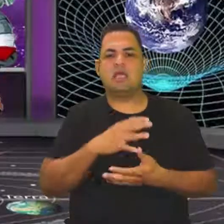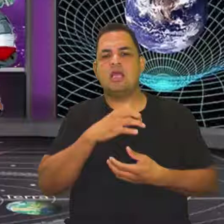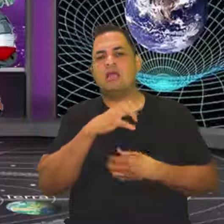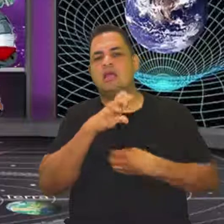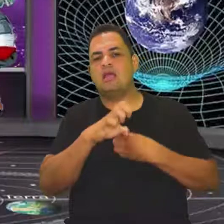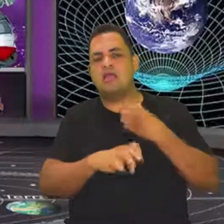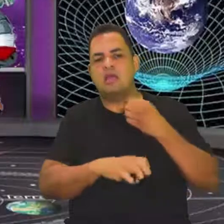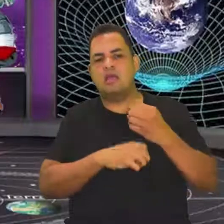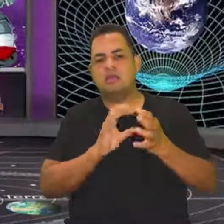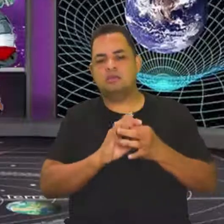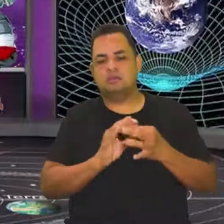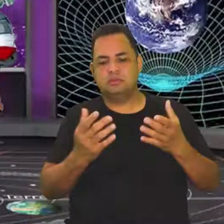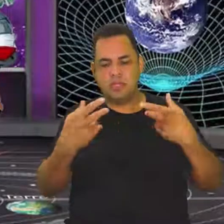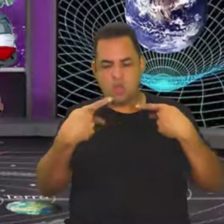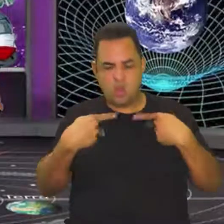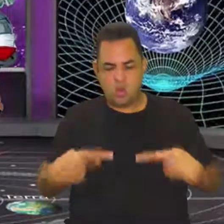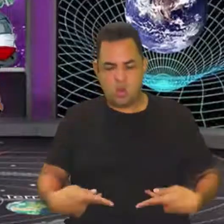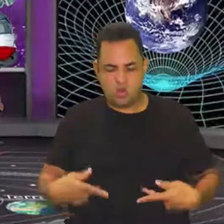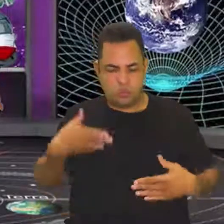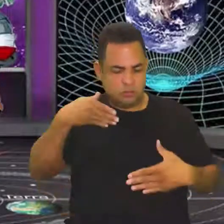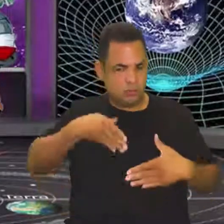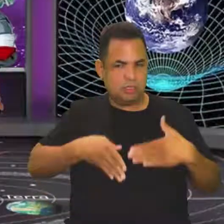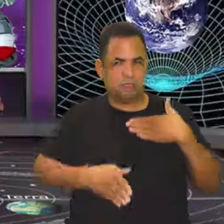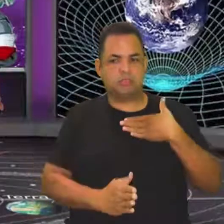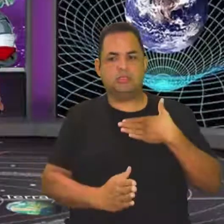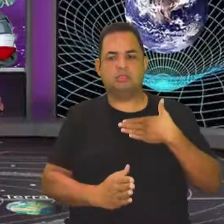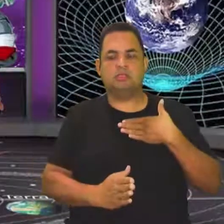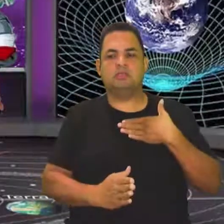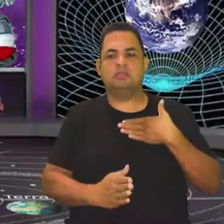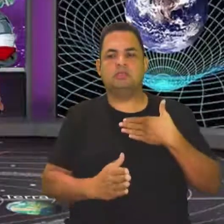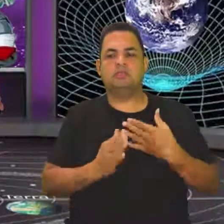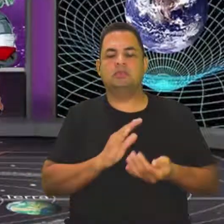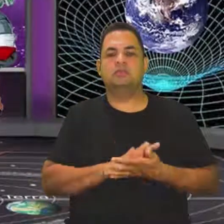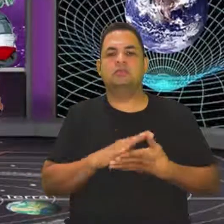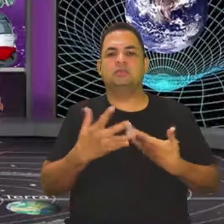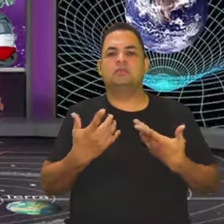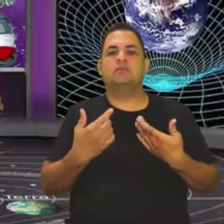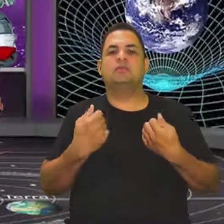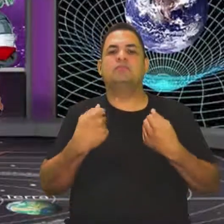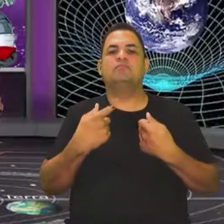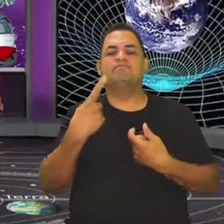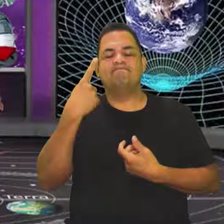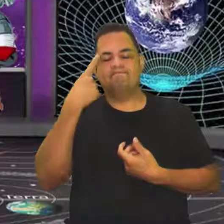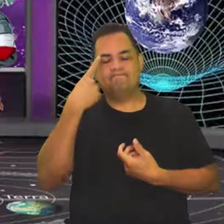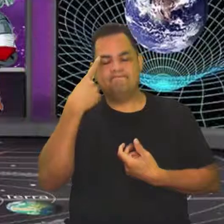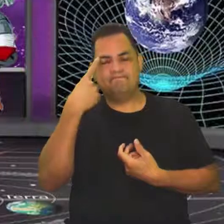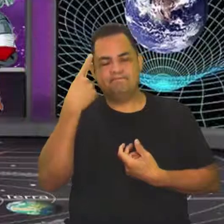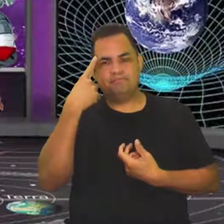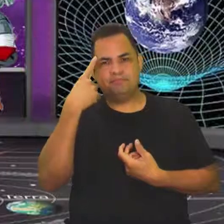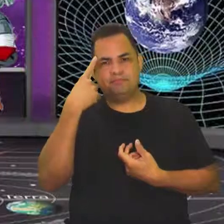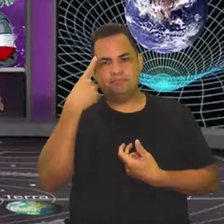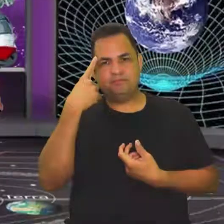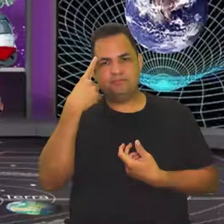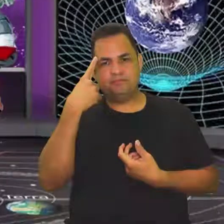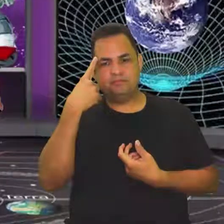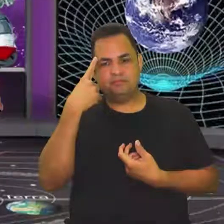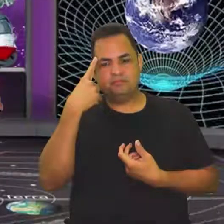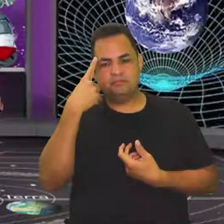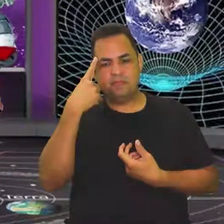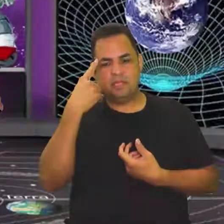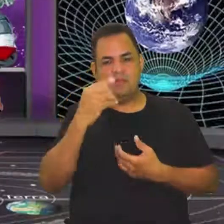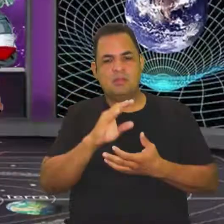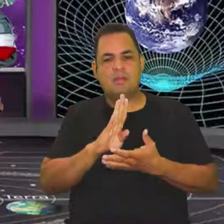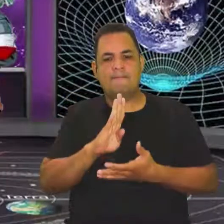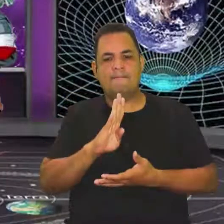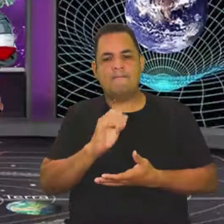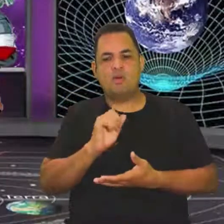mais que vai percorrer o seu corpo. Ótimo. Você pode pensar também, uma borracha,